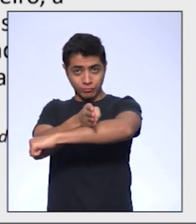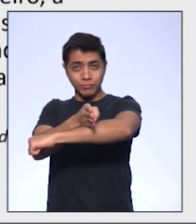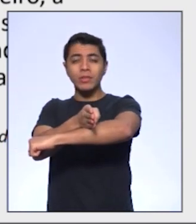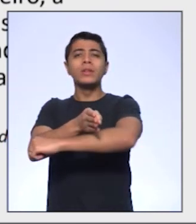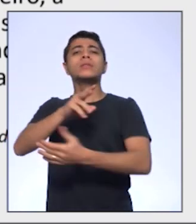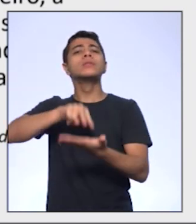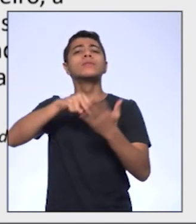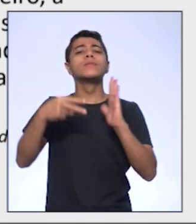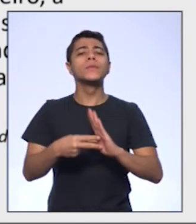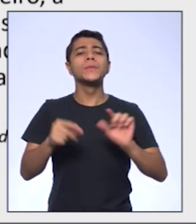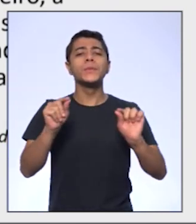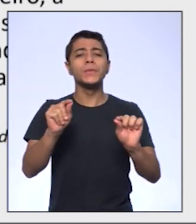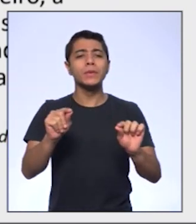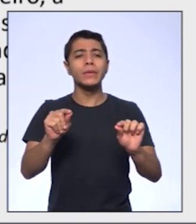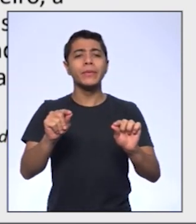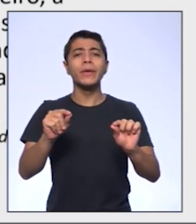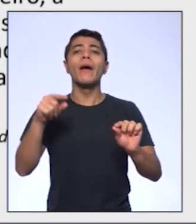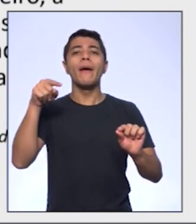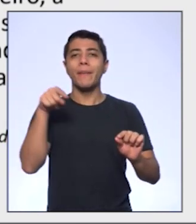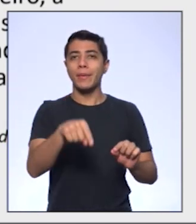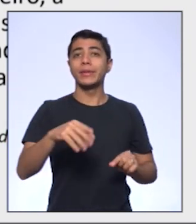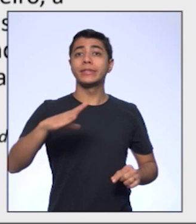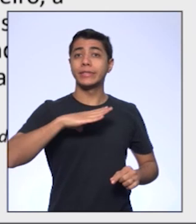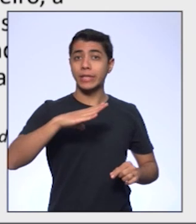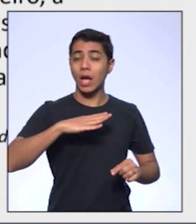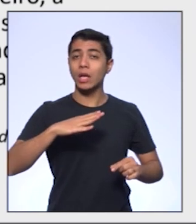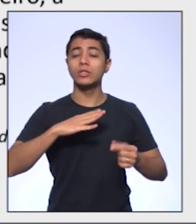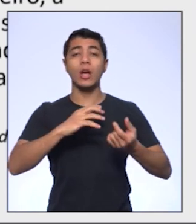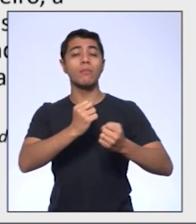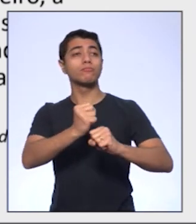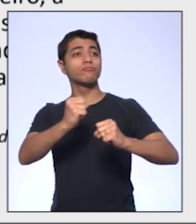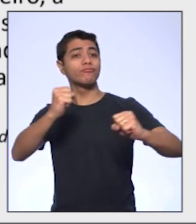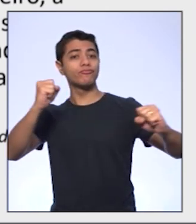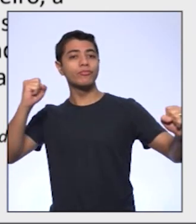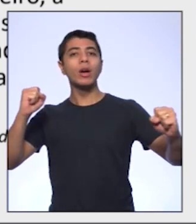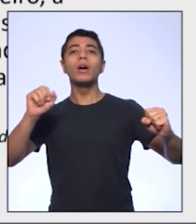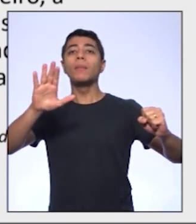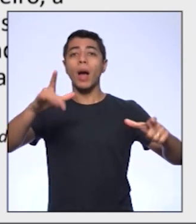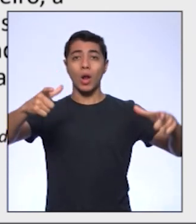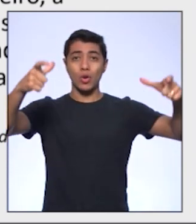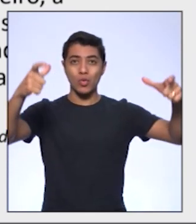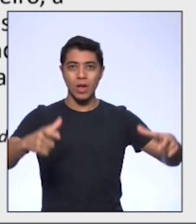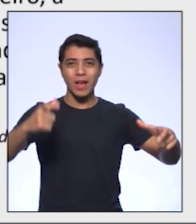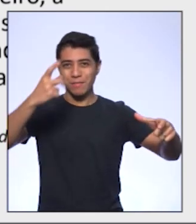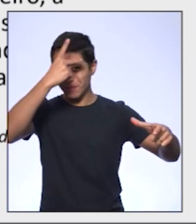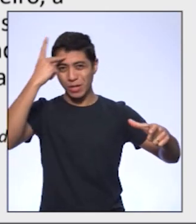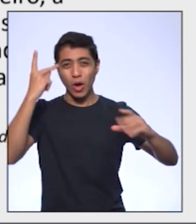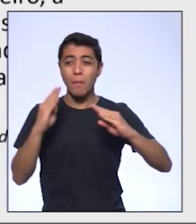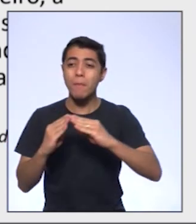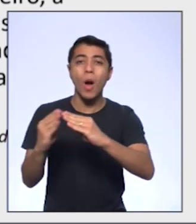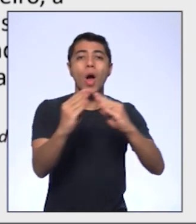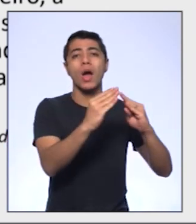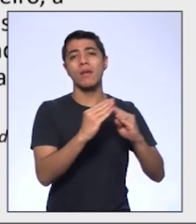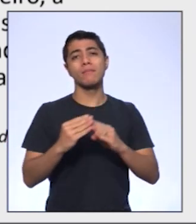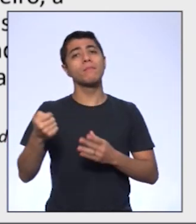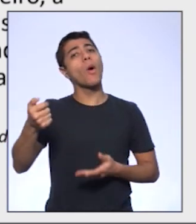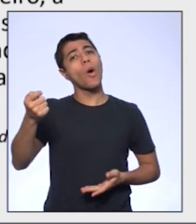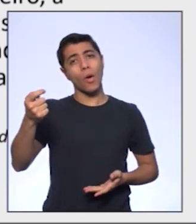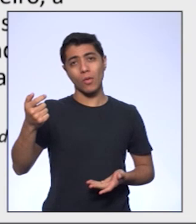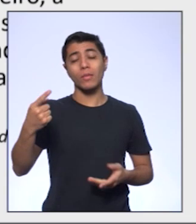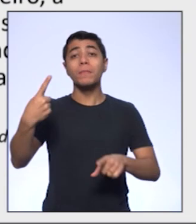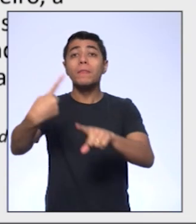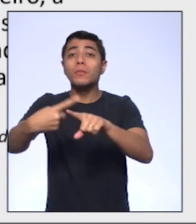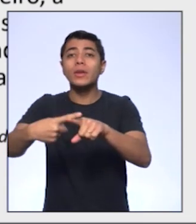legal, concentrada num pequeno espaço em meio a vastas regiões pouco povoadas. Claro, né? Eu tinha muitos feudos, eu tinha uma organização de uma